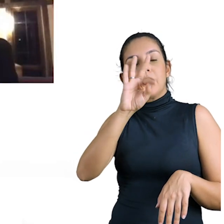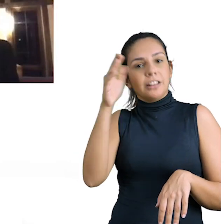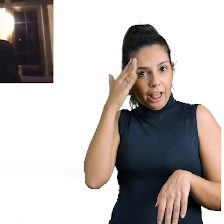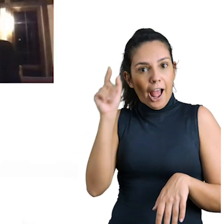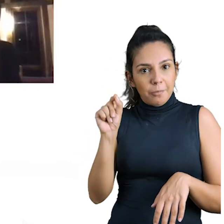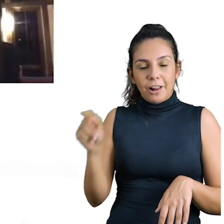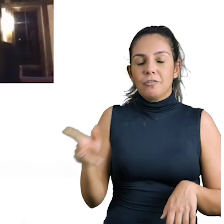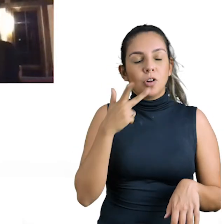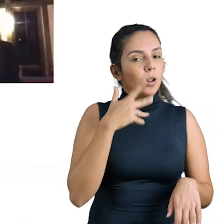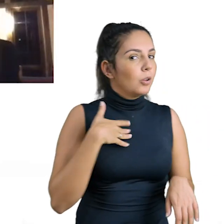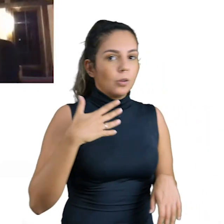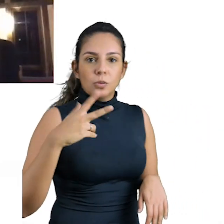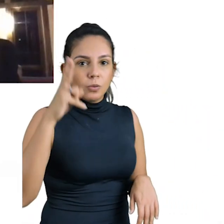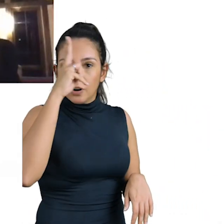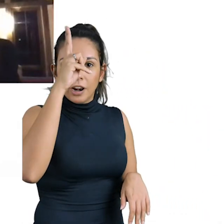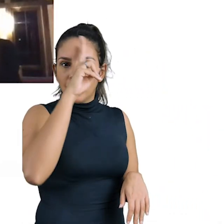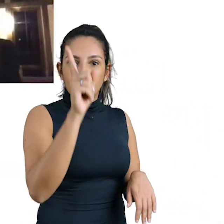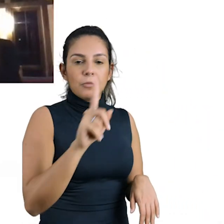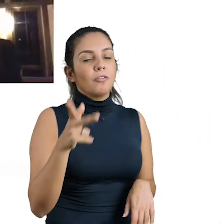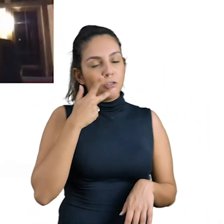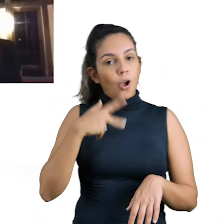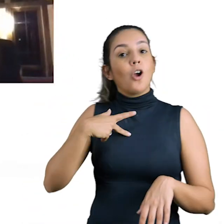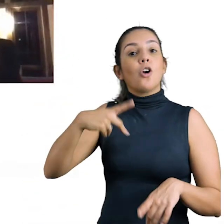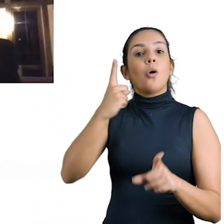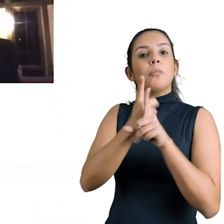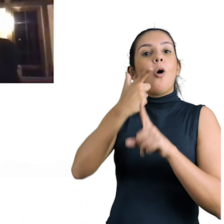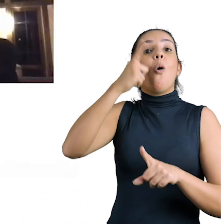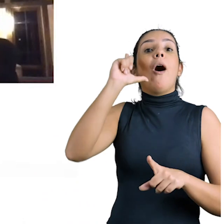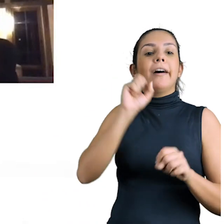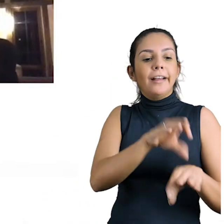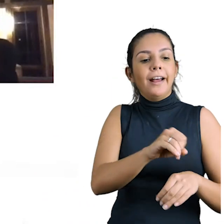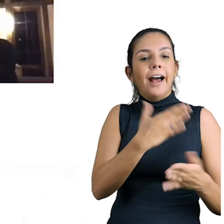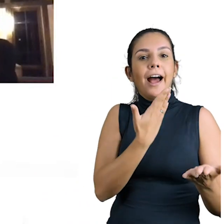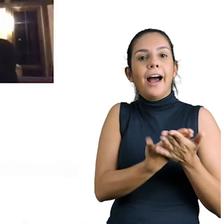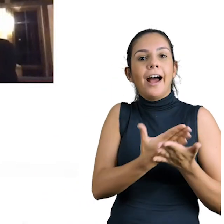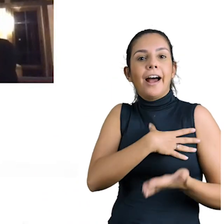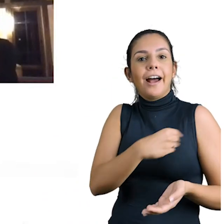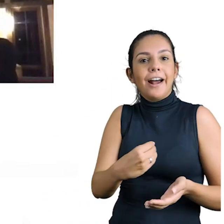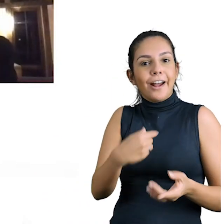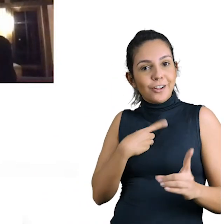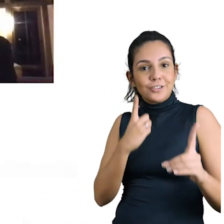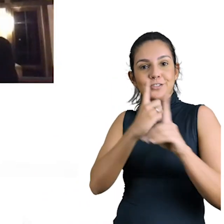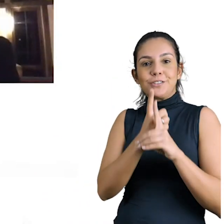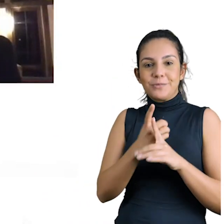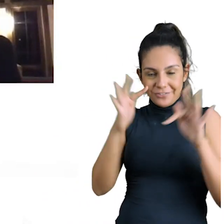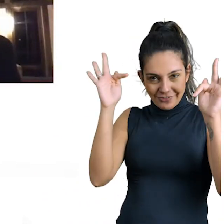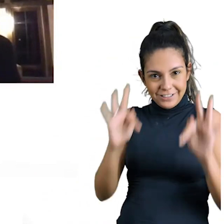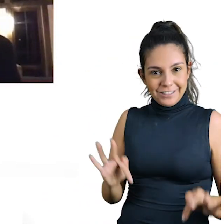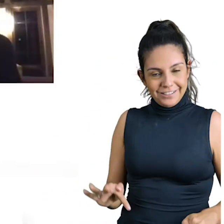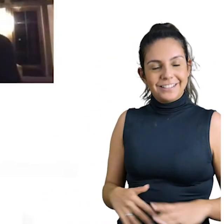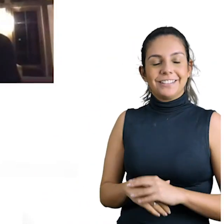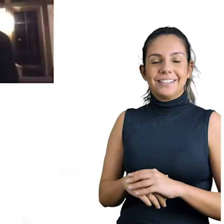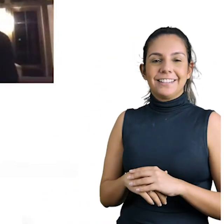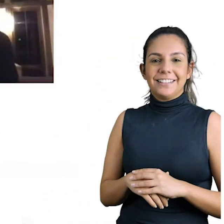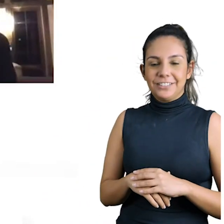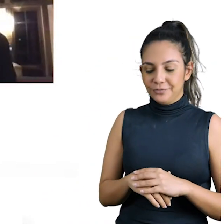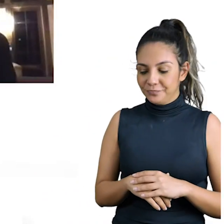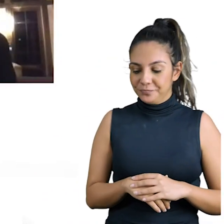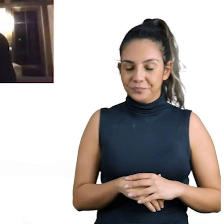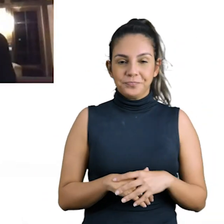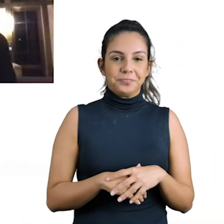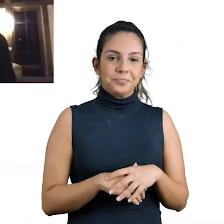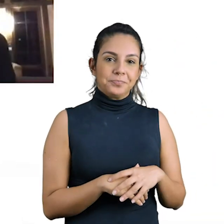Não lembro mais. Descobri ontem, eu posso te ensinar. Depois eu te conto o que é. Fiquei na maior felicidade. Número fixo